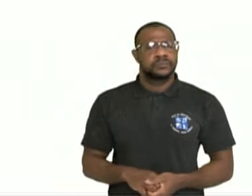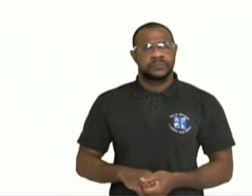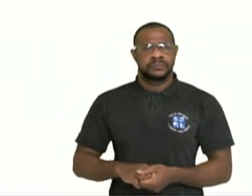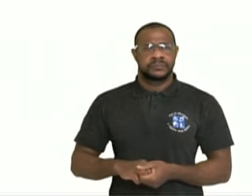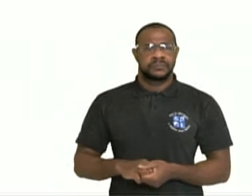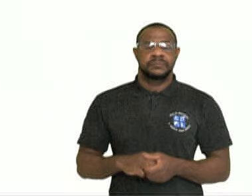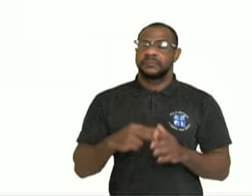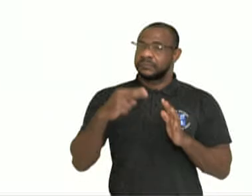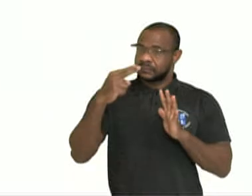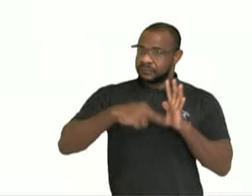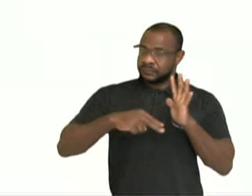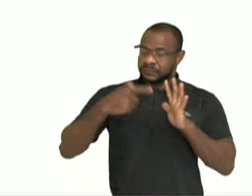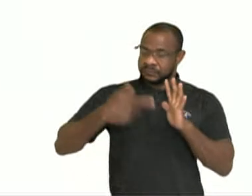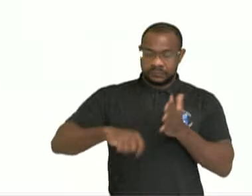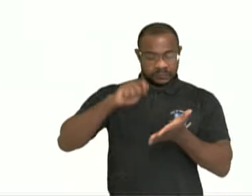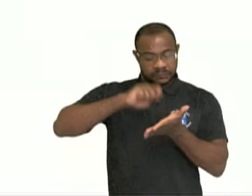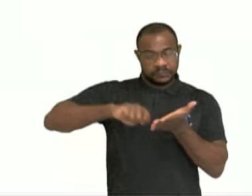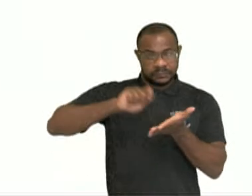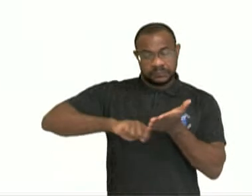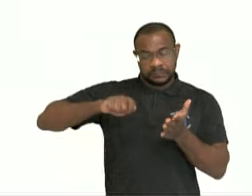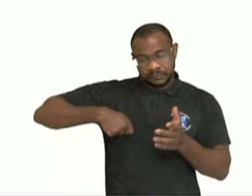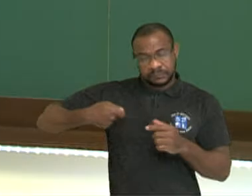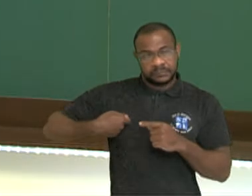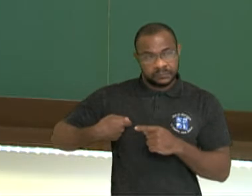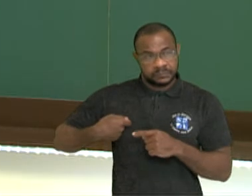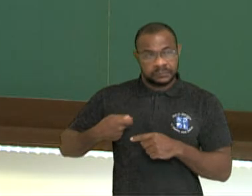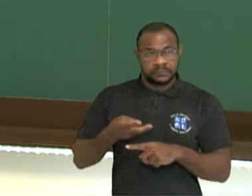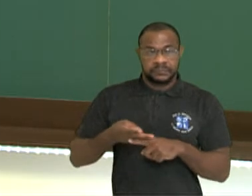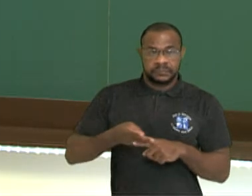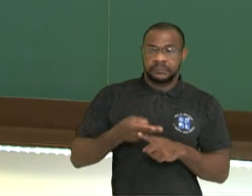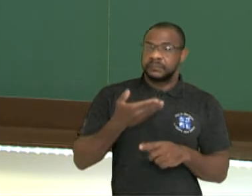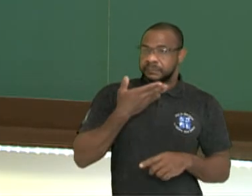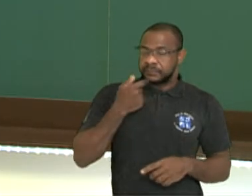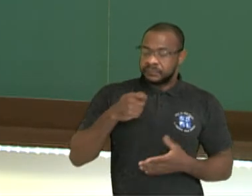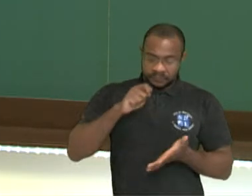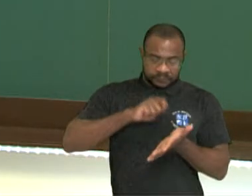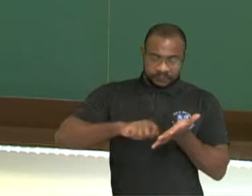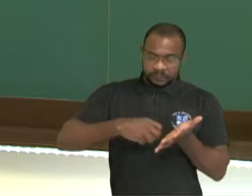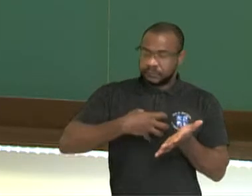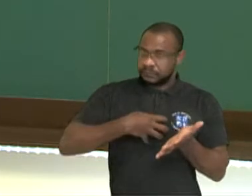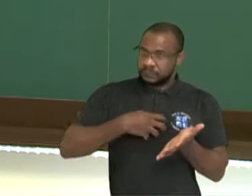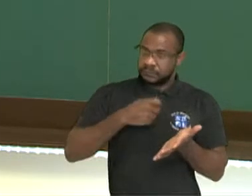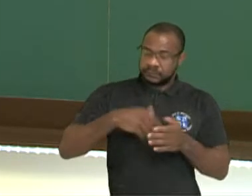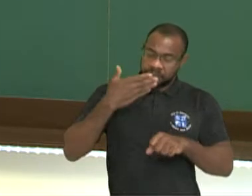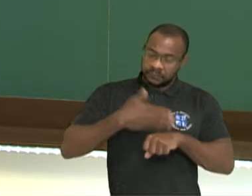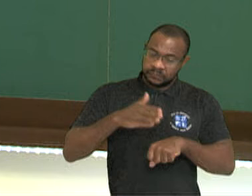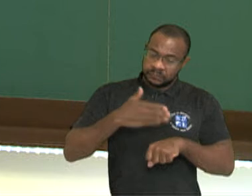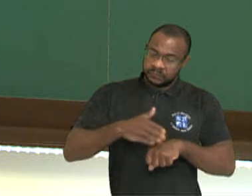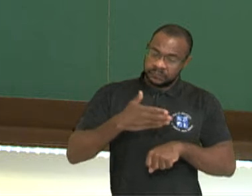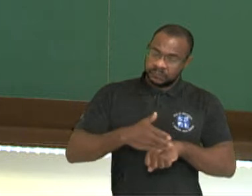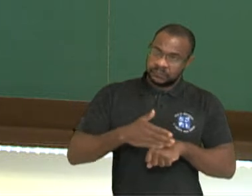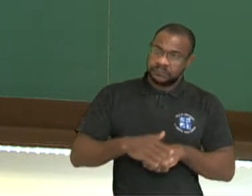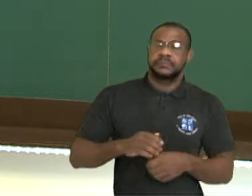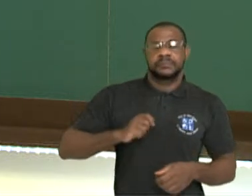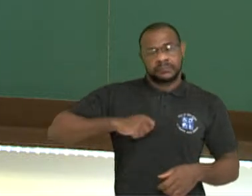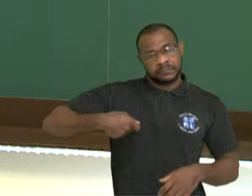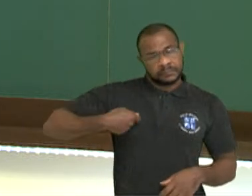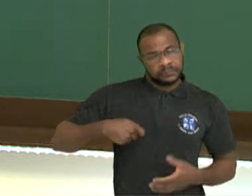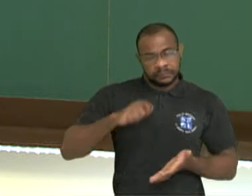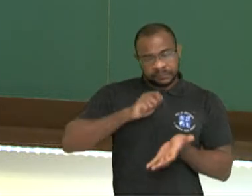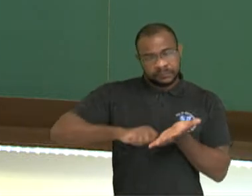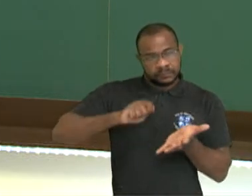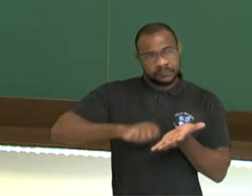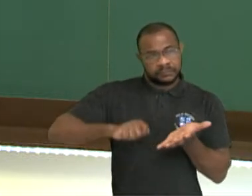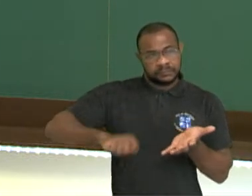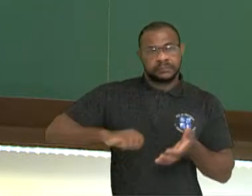uma vez eu peço que você escreva em espanhol, procure escrever da melhor forma possível, treinar bastante aí a